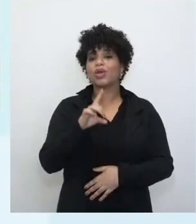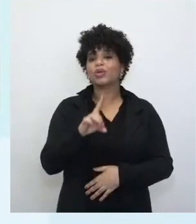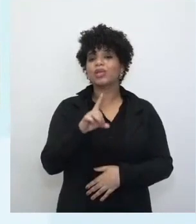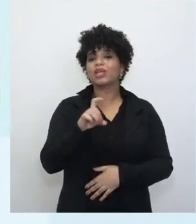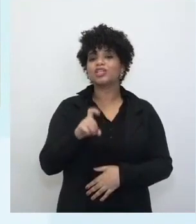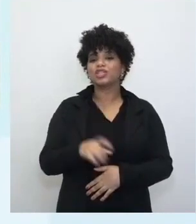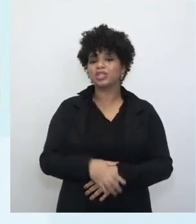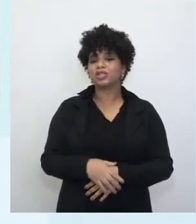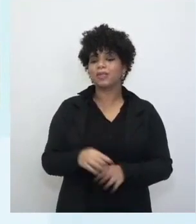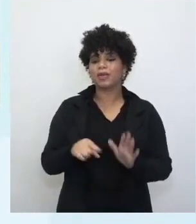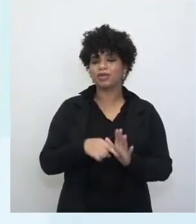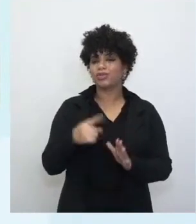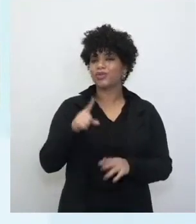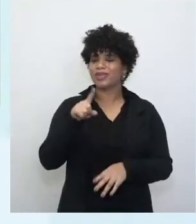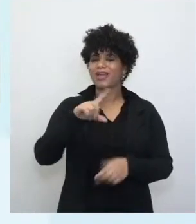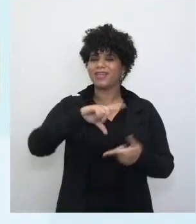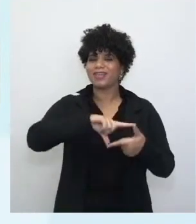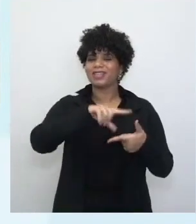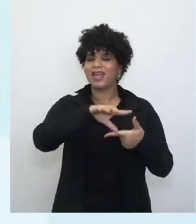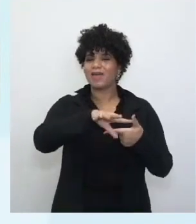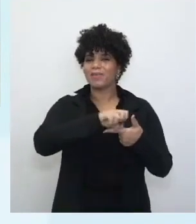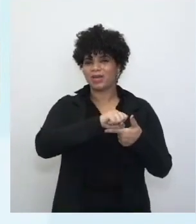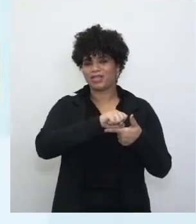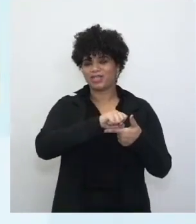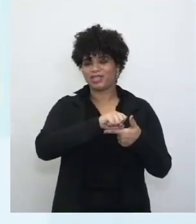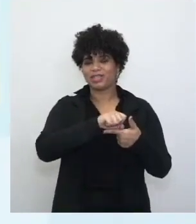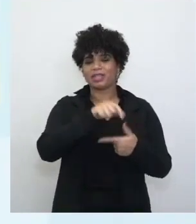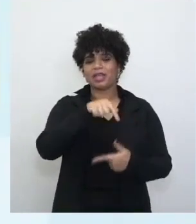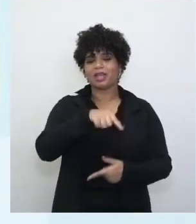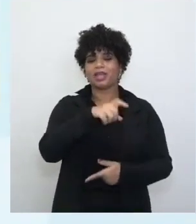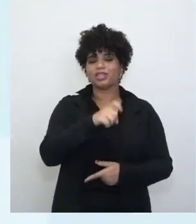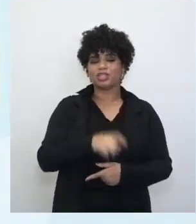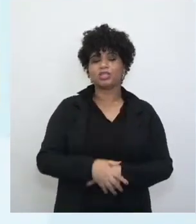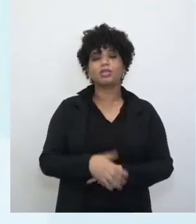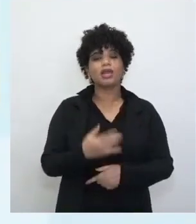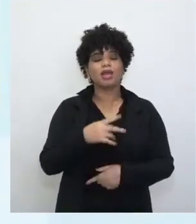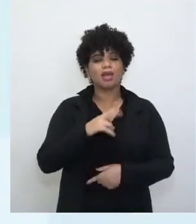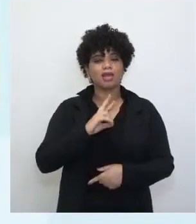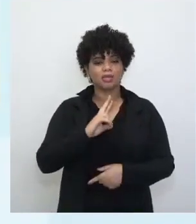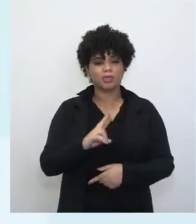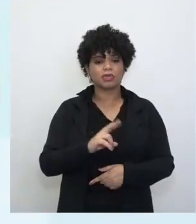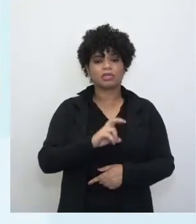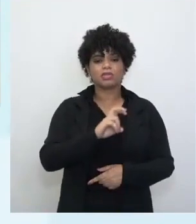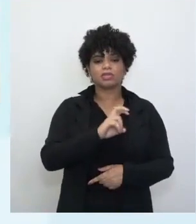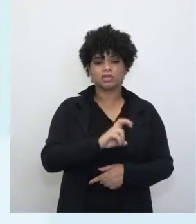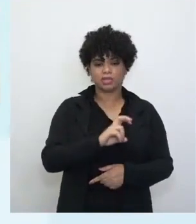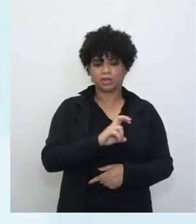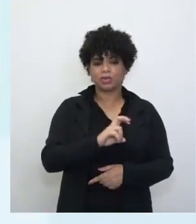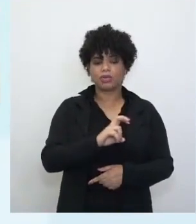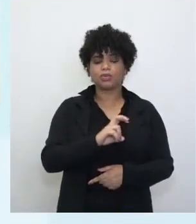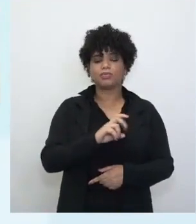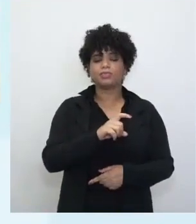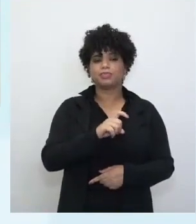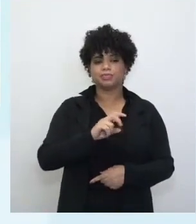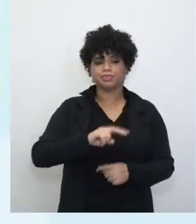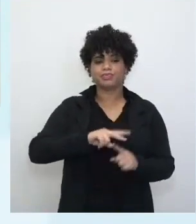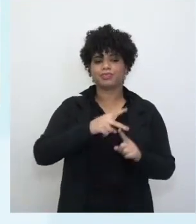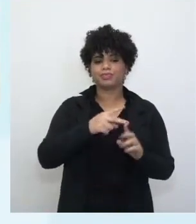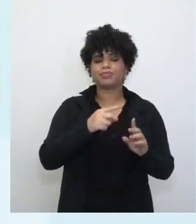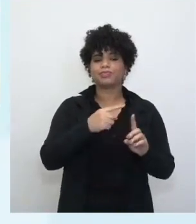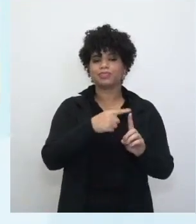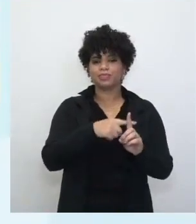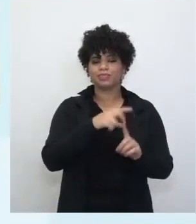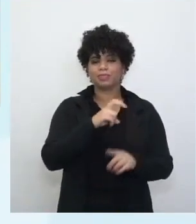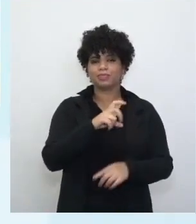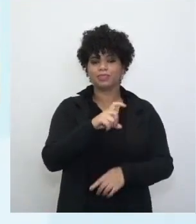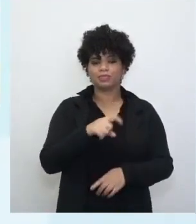mostrar a resposta para quem quiser também tirar o print. O nosso q de x chegaria em 5x² mais 5x mais 8. E o resto